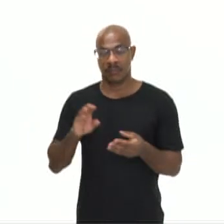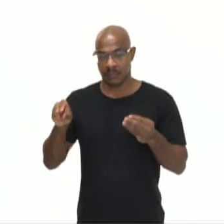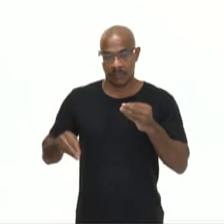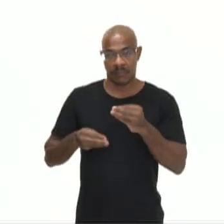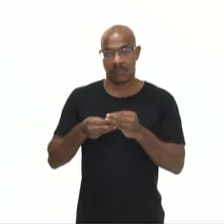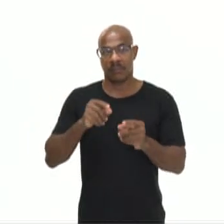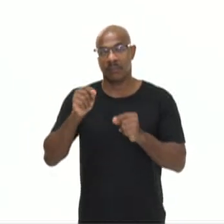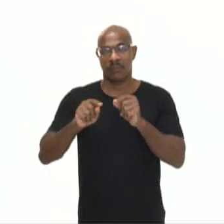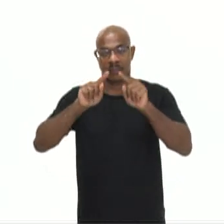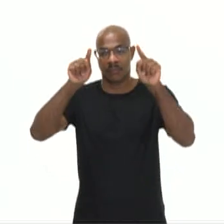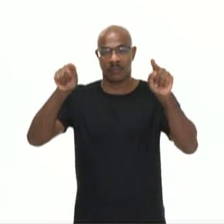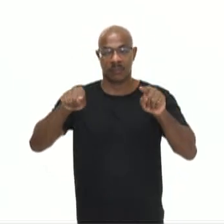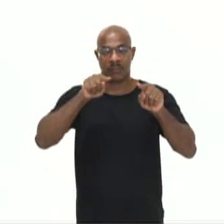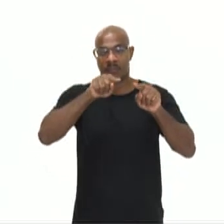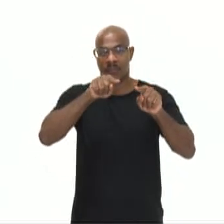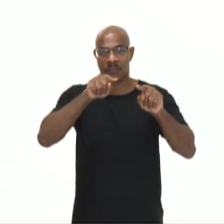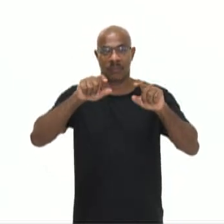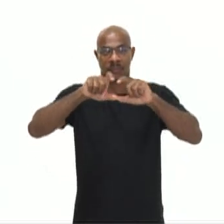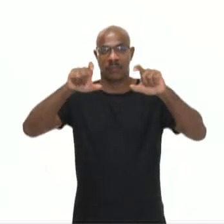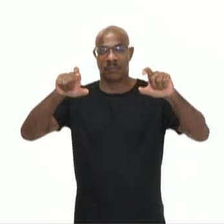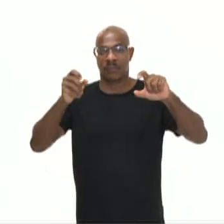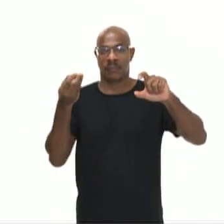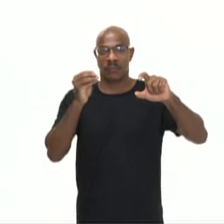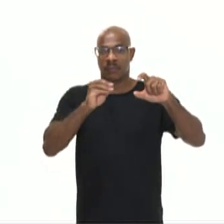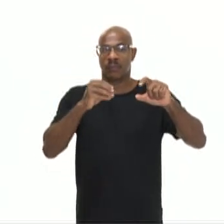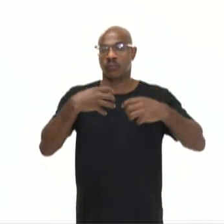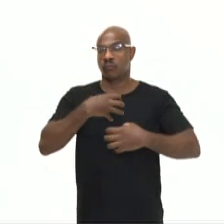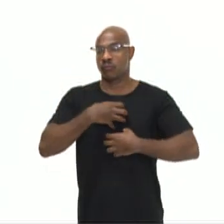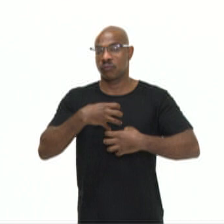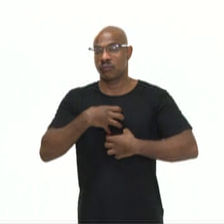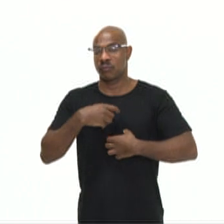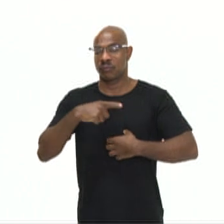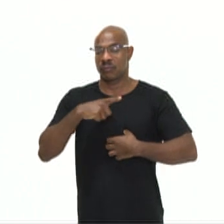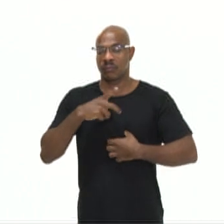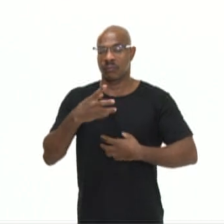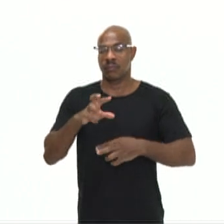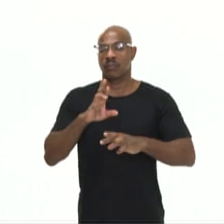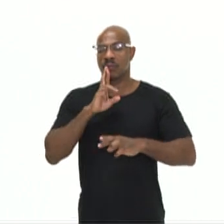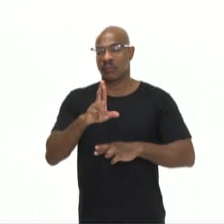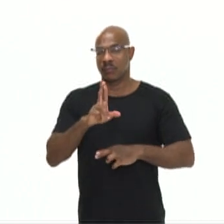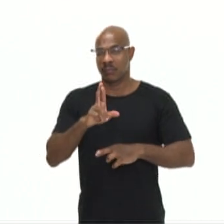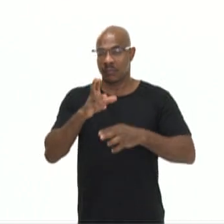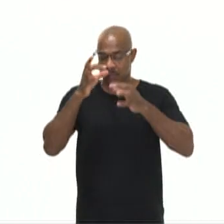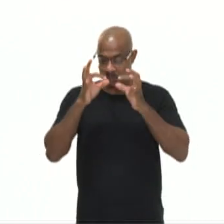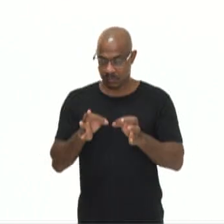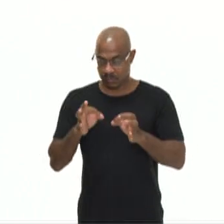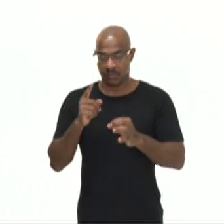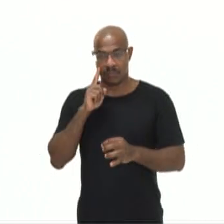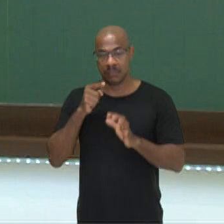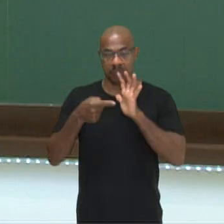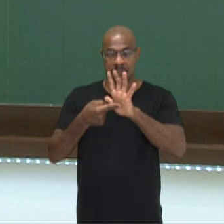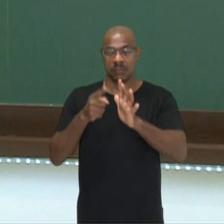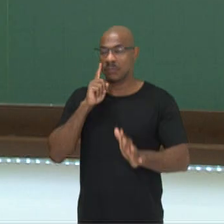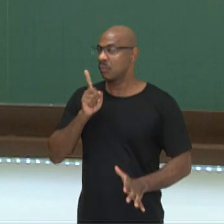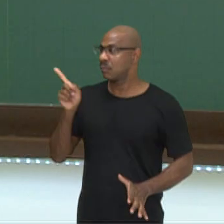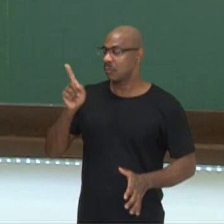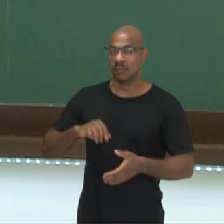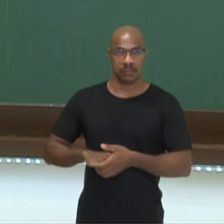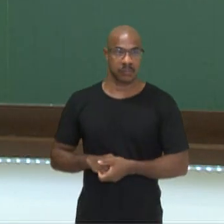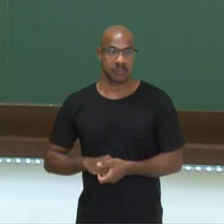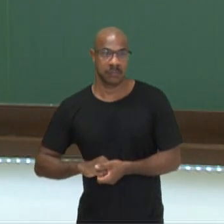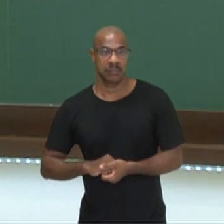os parênteses nas expressões de modo a obter o resultado indicado. Então, olha aqui. Será que